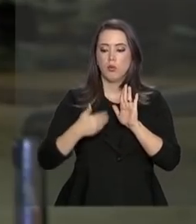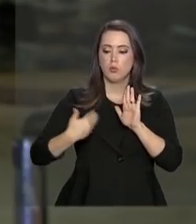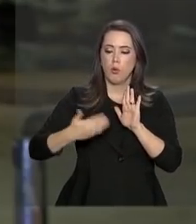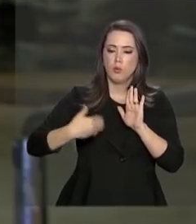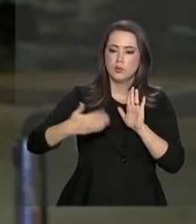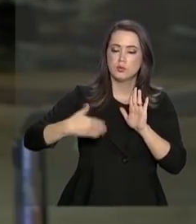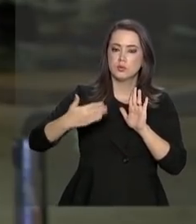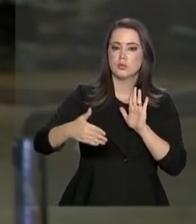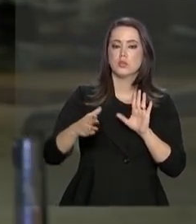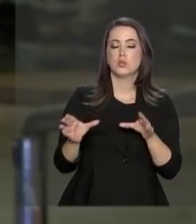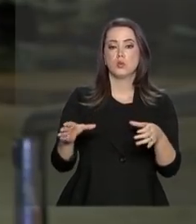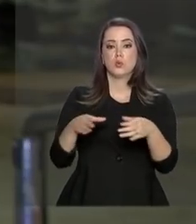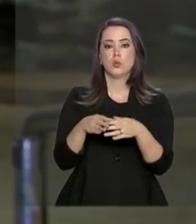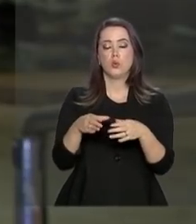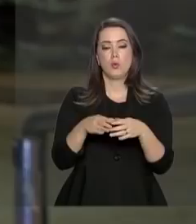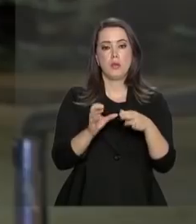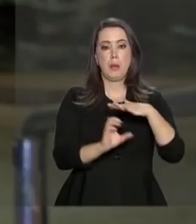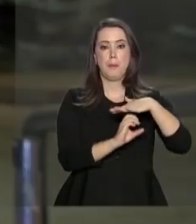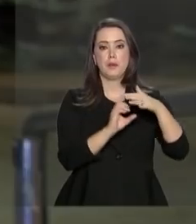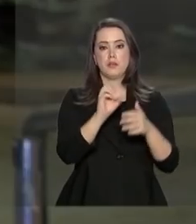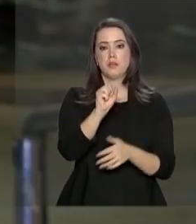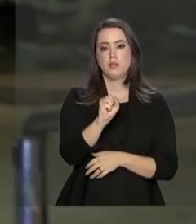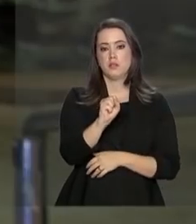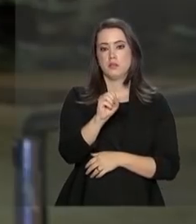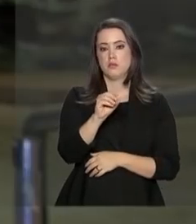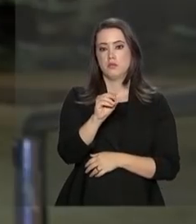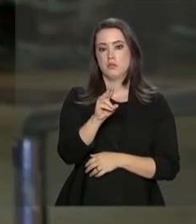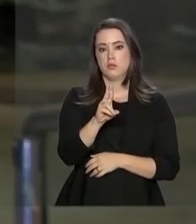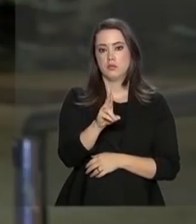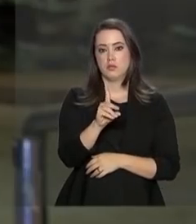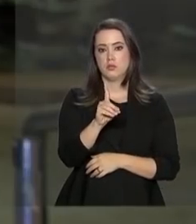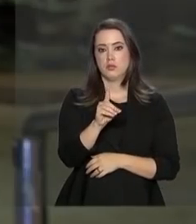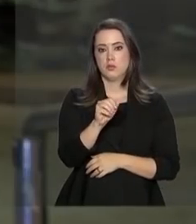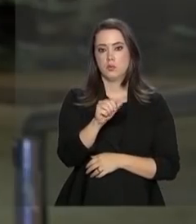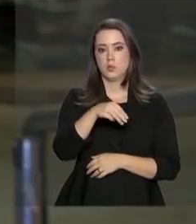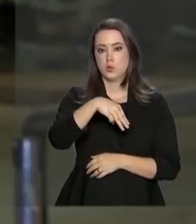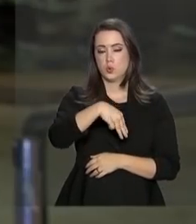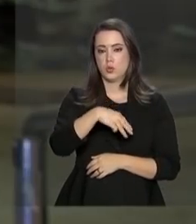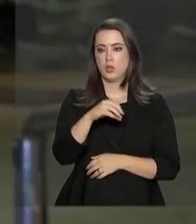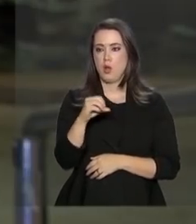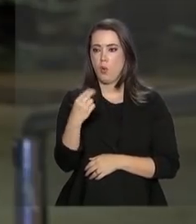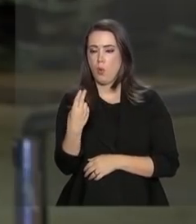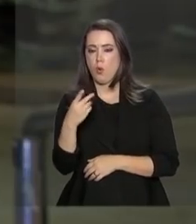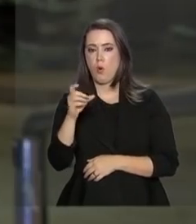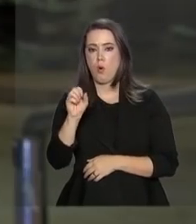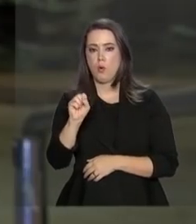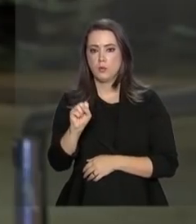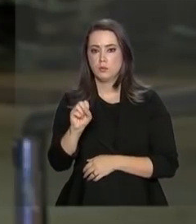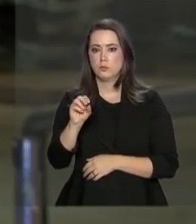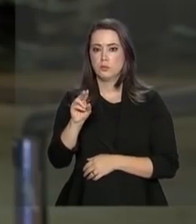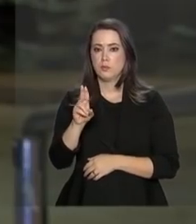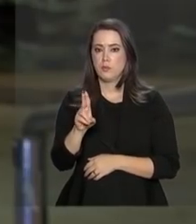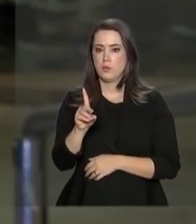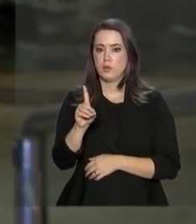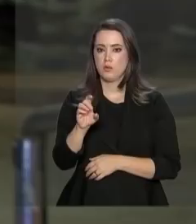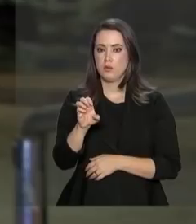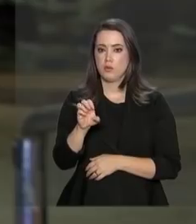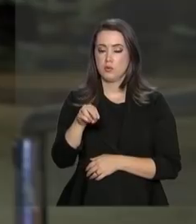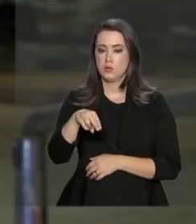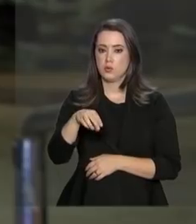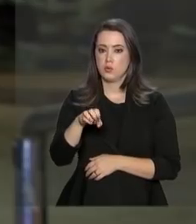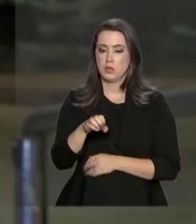no âmbito da Sudan e da Suene mas que isso não significa aumento de impostos de acordo com Onix